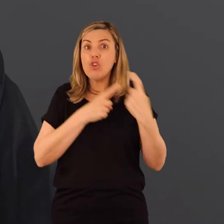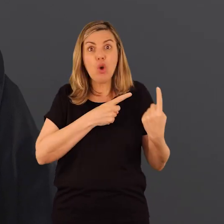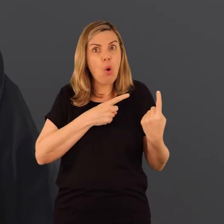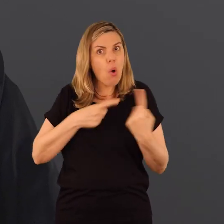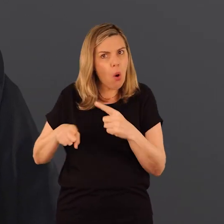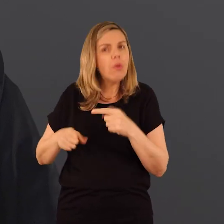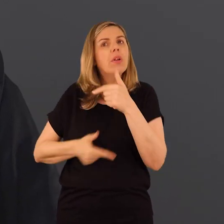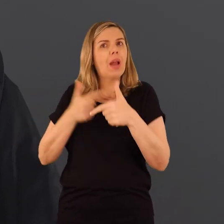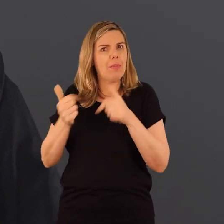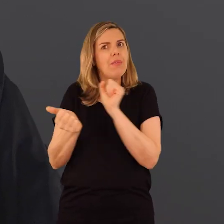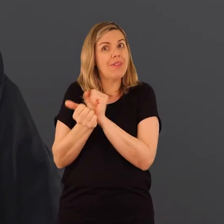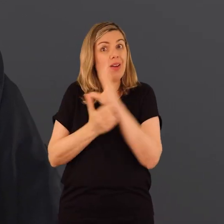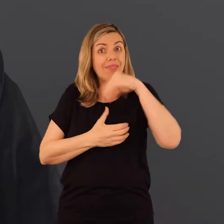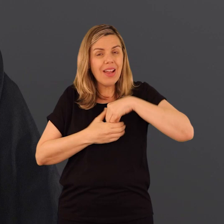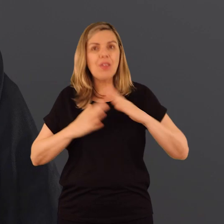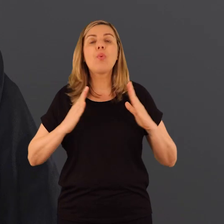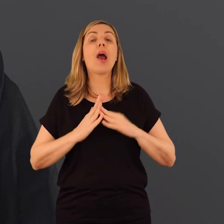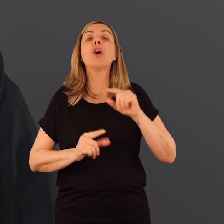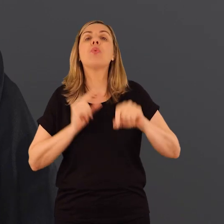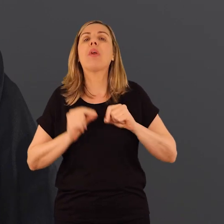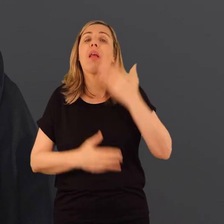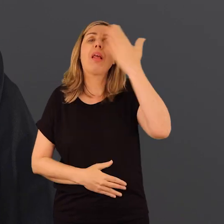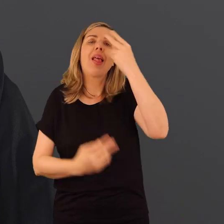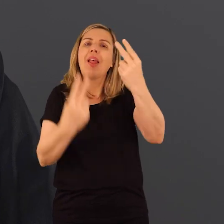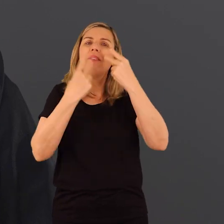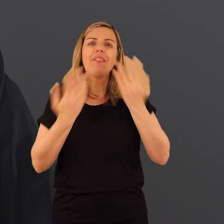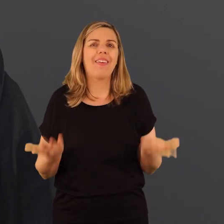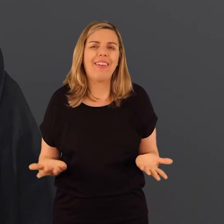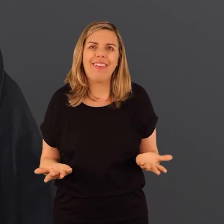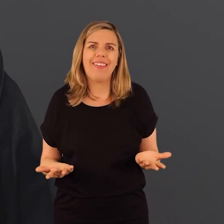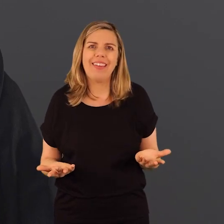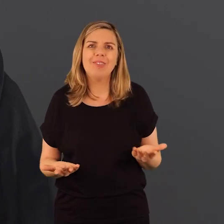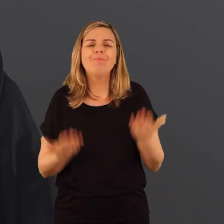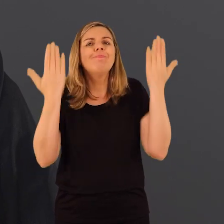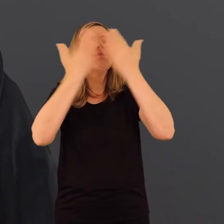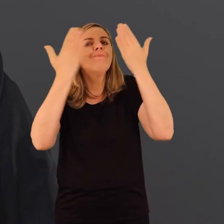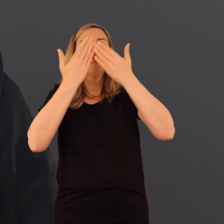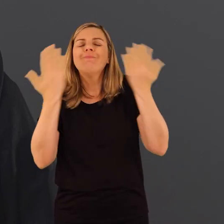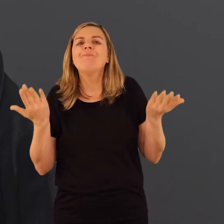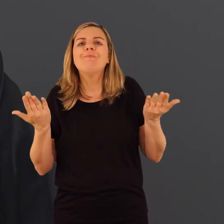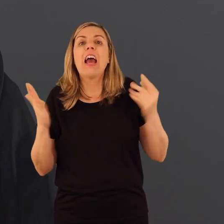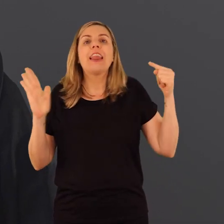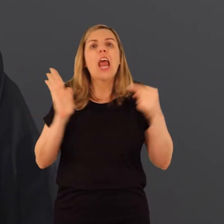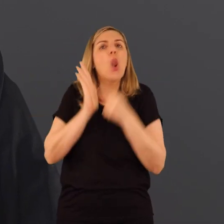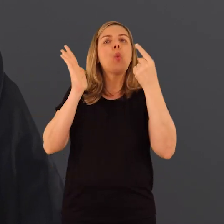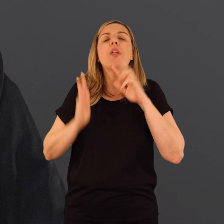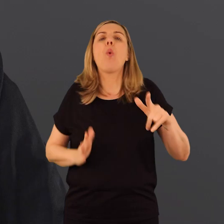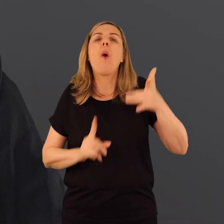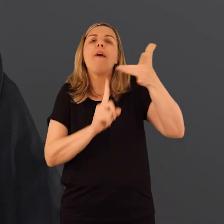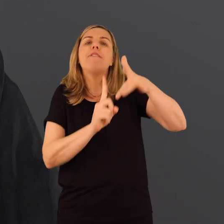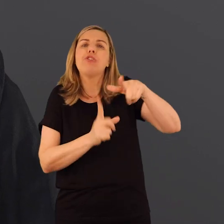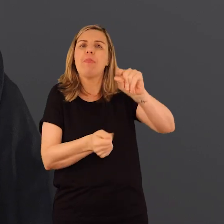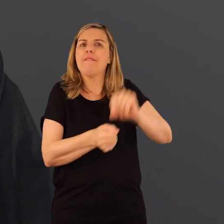combate ao trabalho escravo doméstico é a sua invisibilidade. As denúncias geralmente não chegam através da vítima,